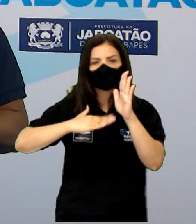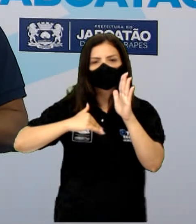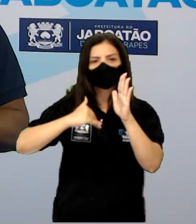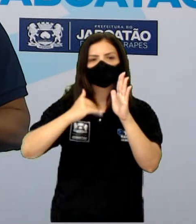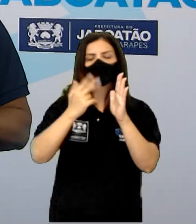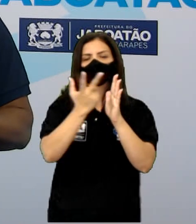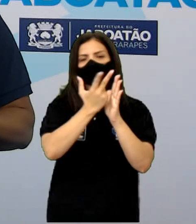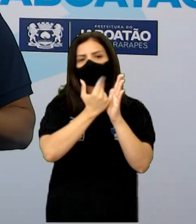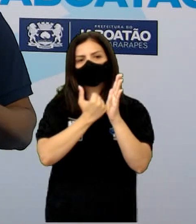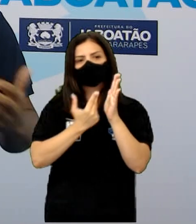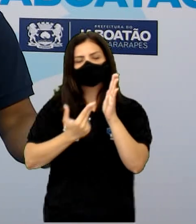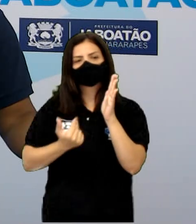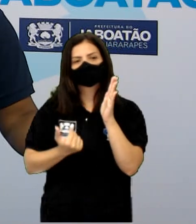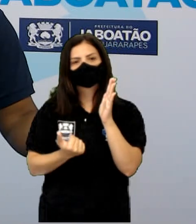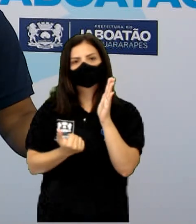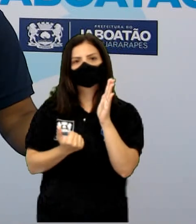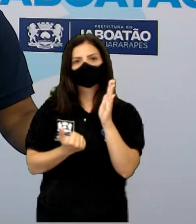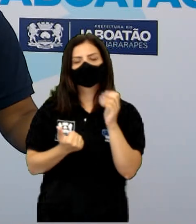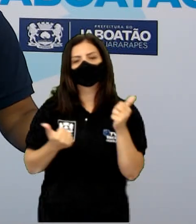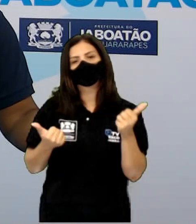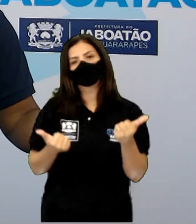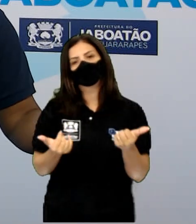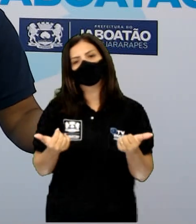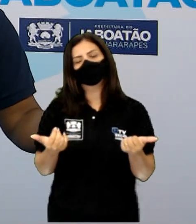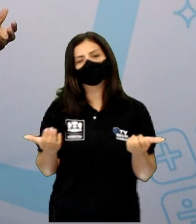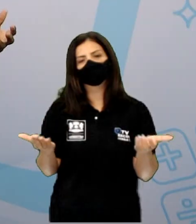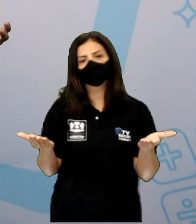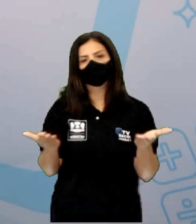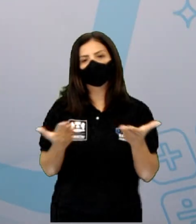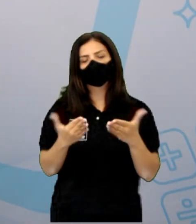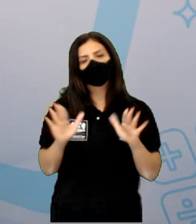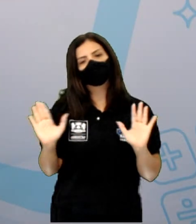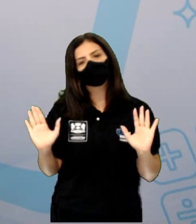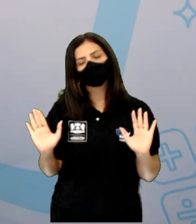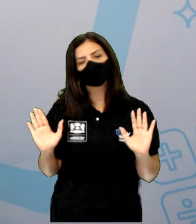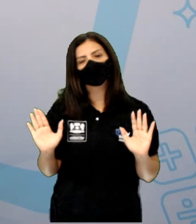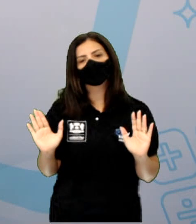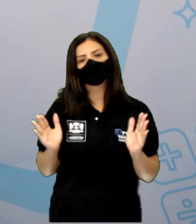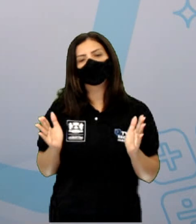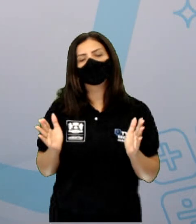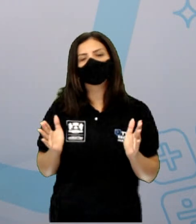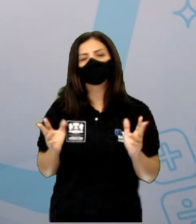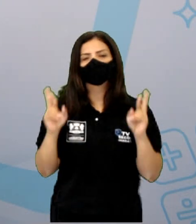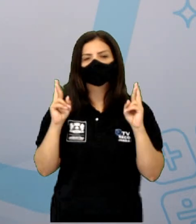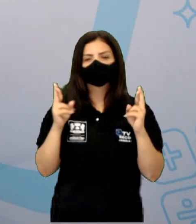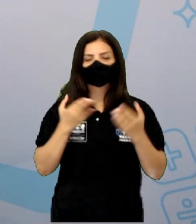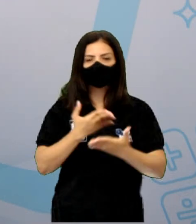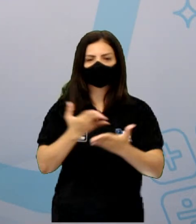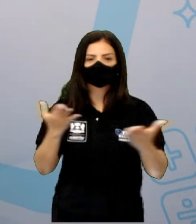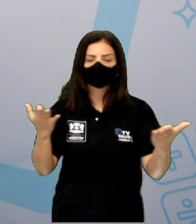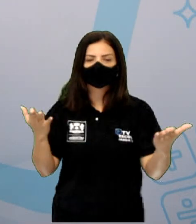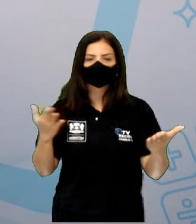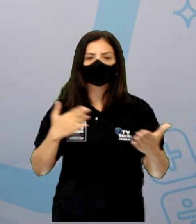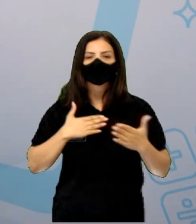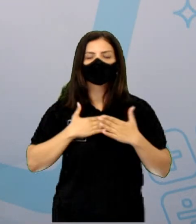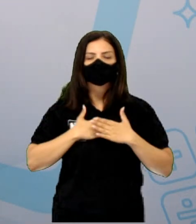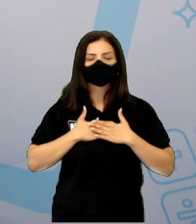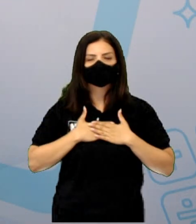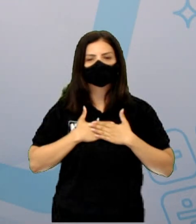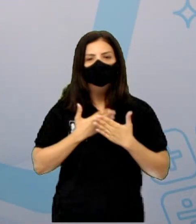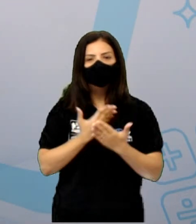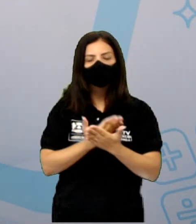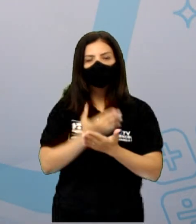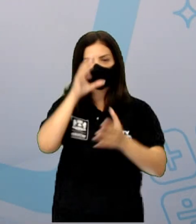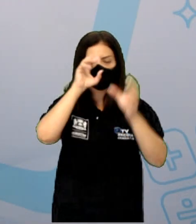nesse desenho. Por hoje é só, ok? Espero que vocês tenham gostado da aula de hoje,